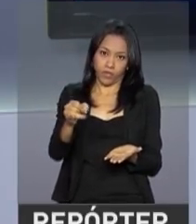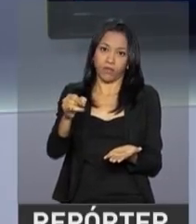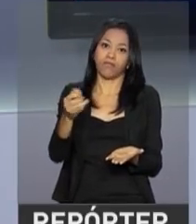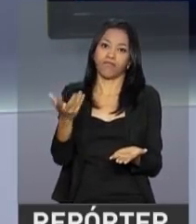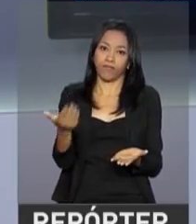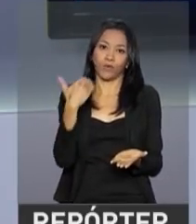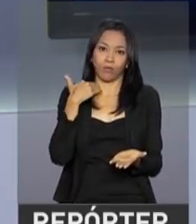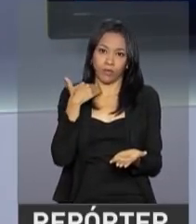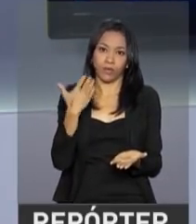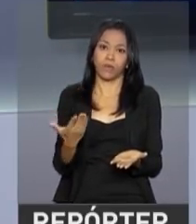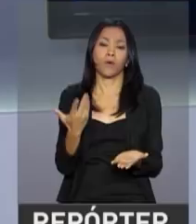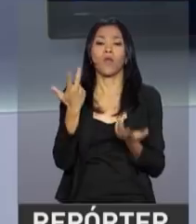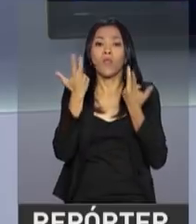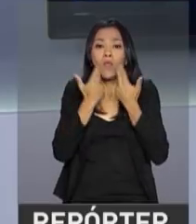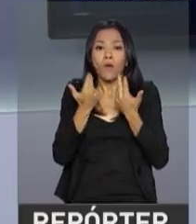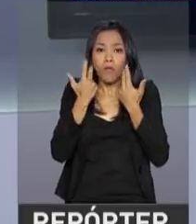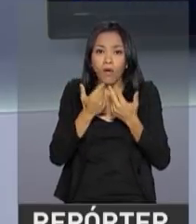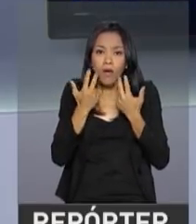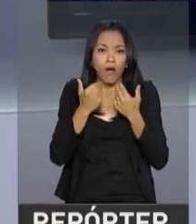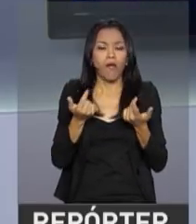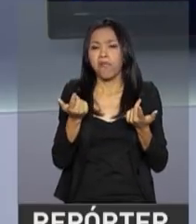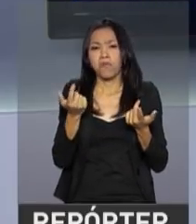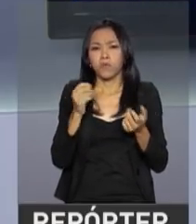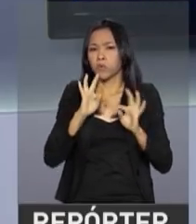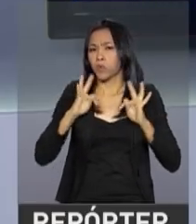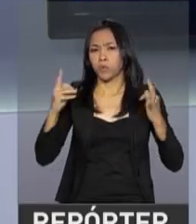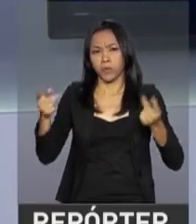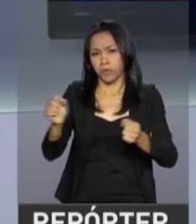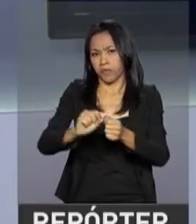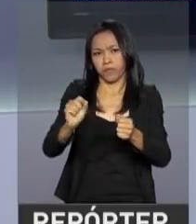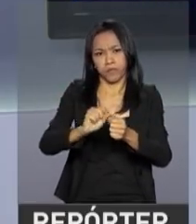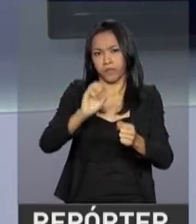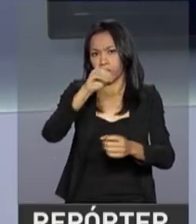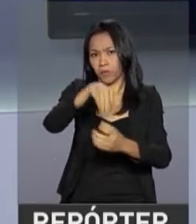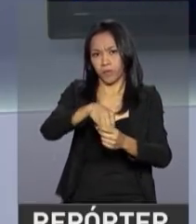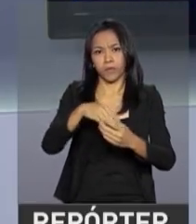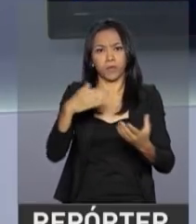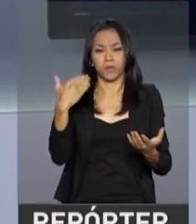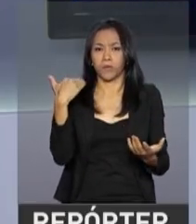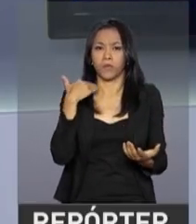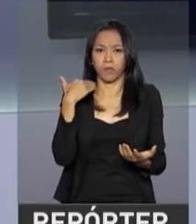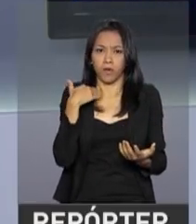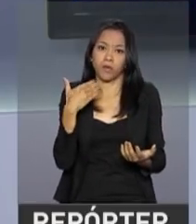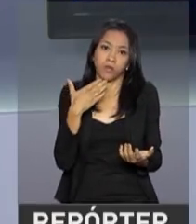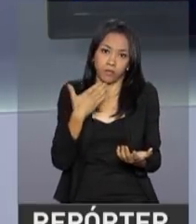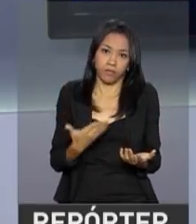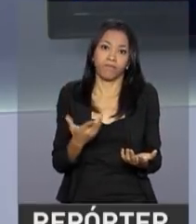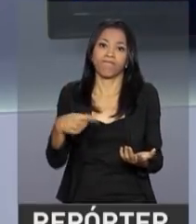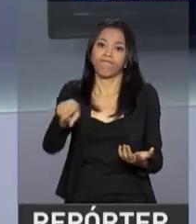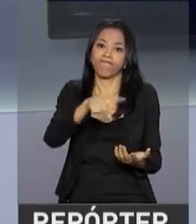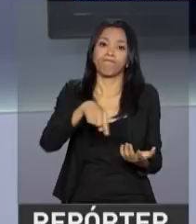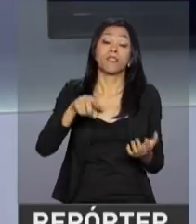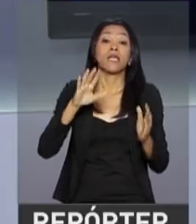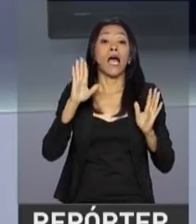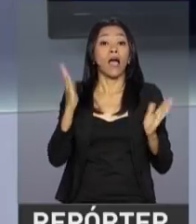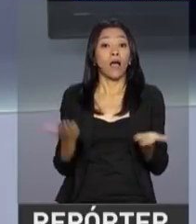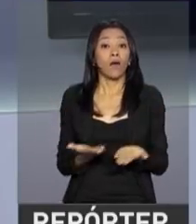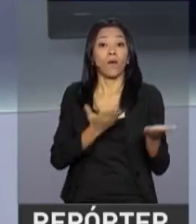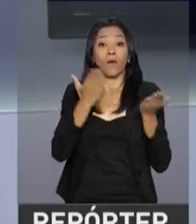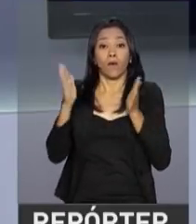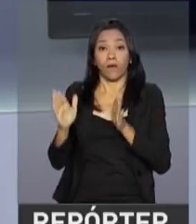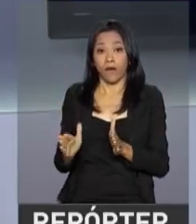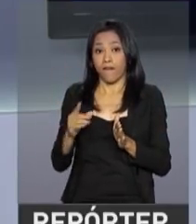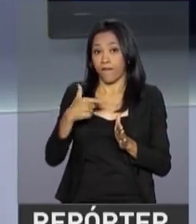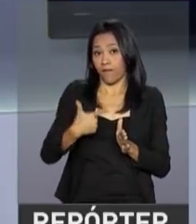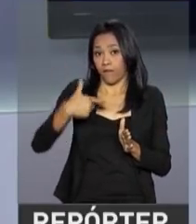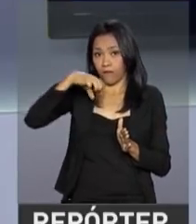com expediente normal para a realização de todas as operações bancárias solicitadas pelos clientes já no dia 29 de dezembro